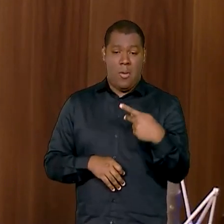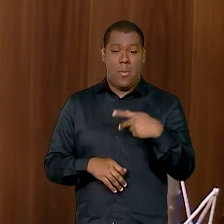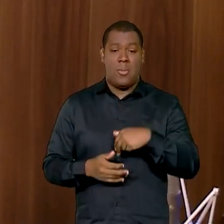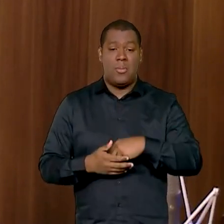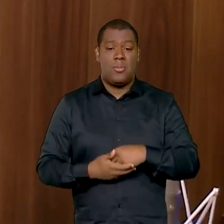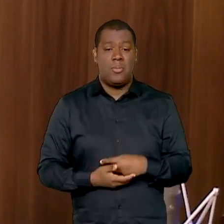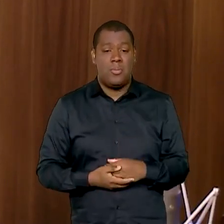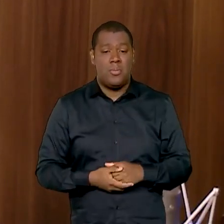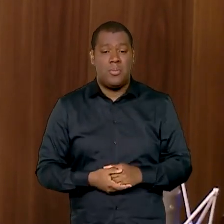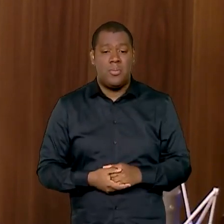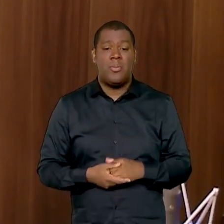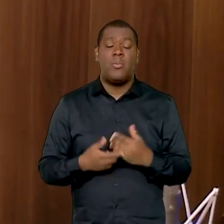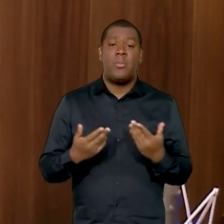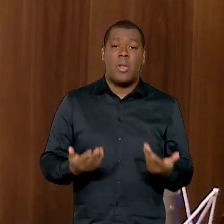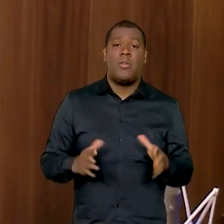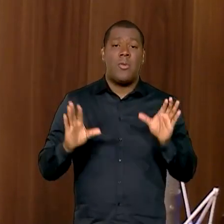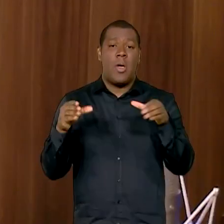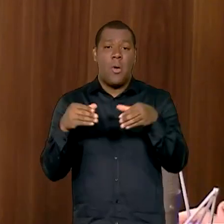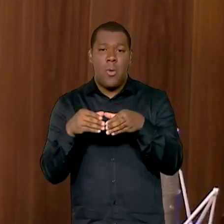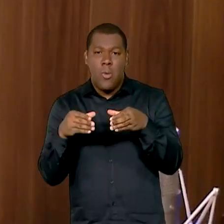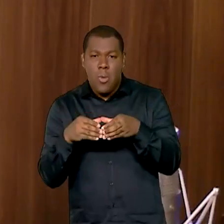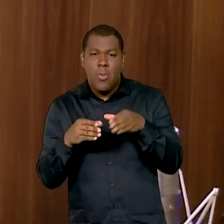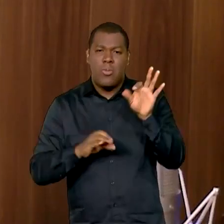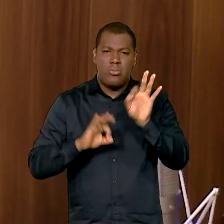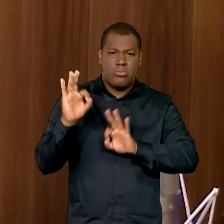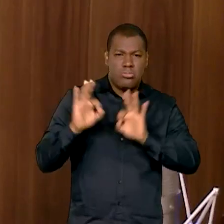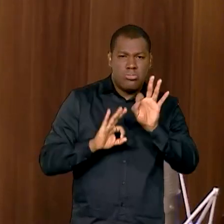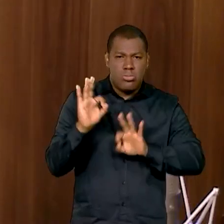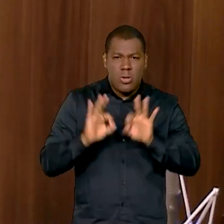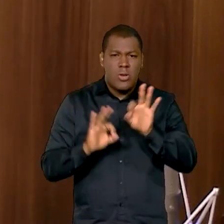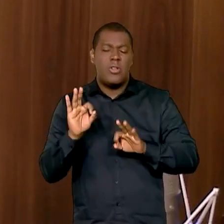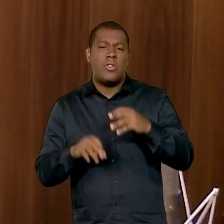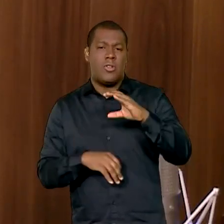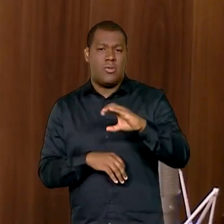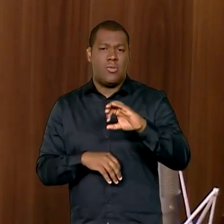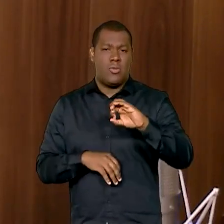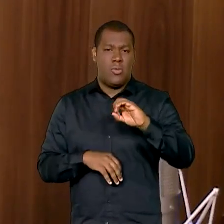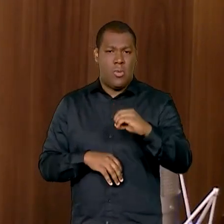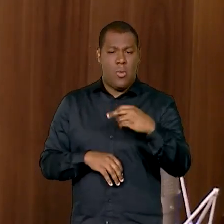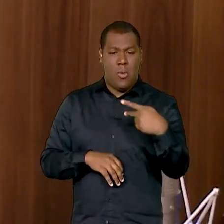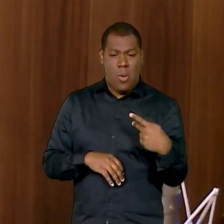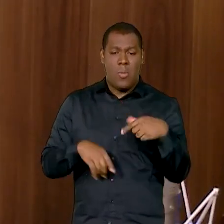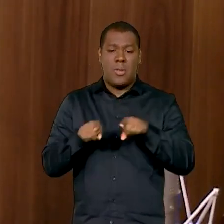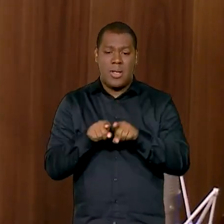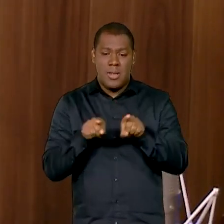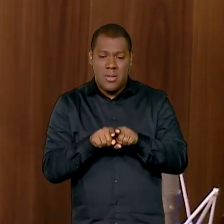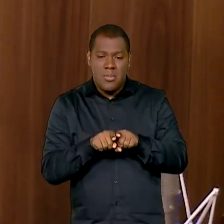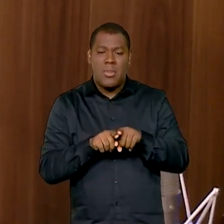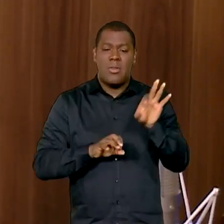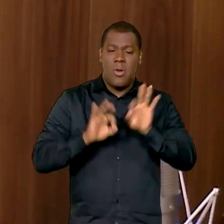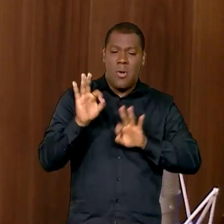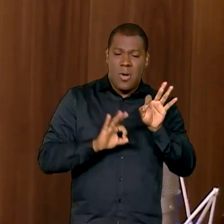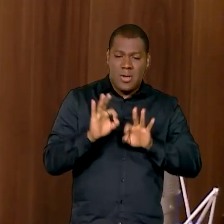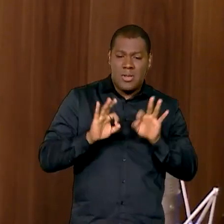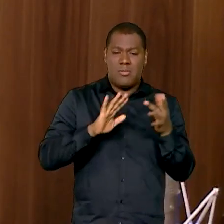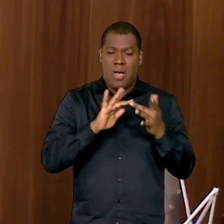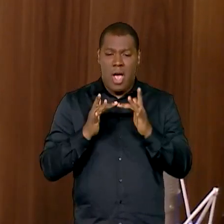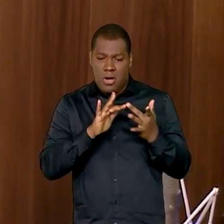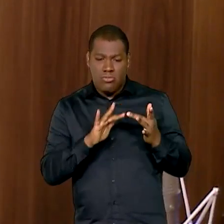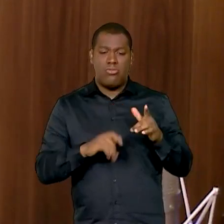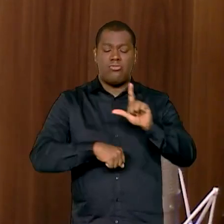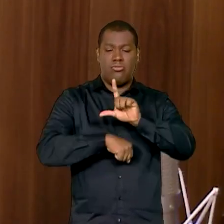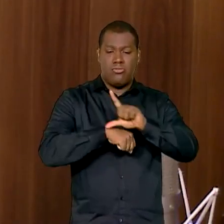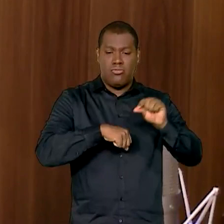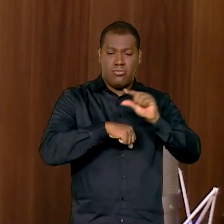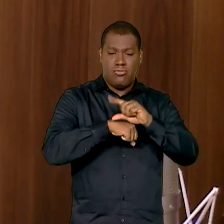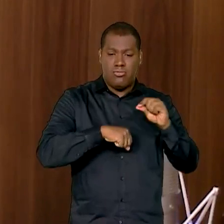estava cuidando da COP, mas também de outras questões na Casa Civil. E com o passar dos meses e a aproximação